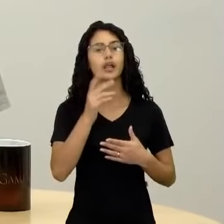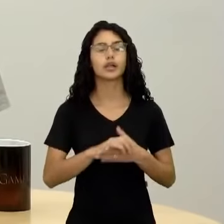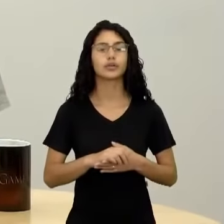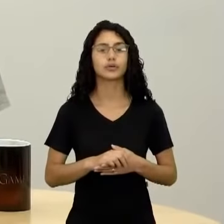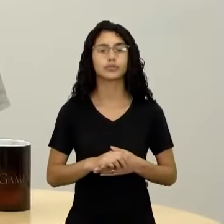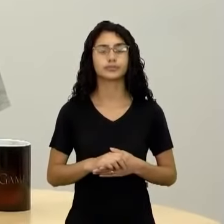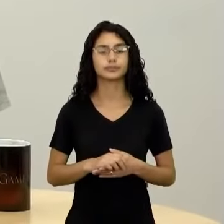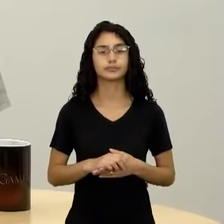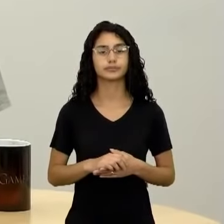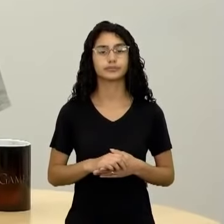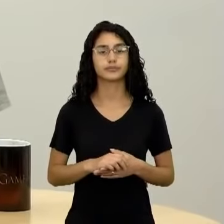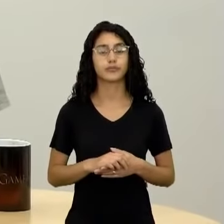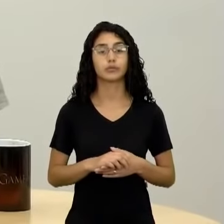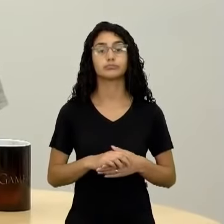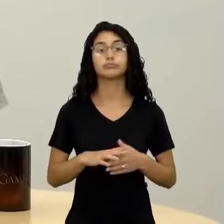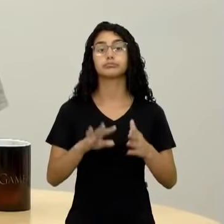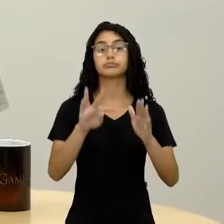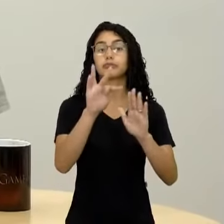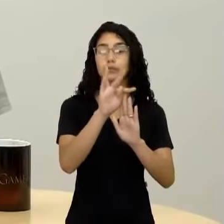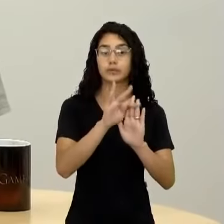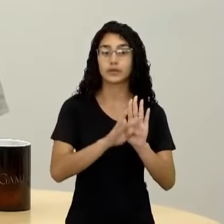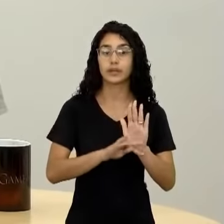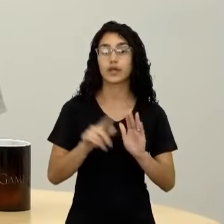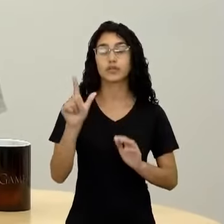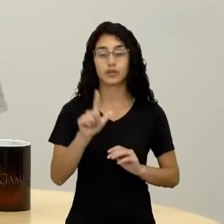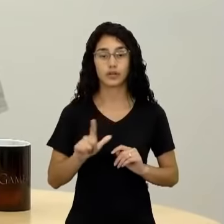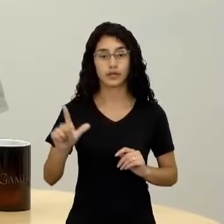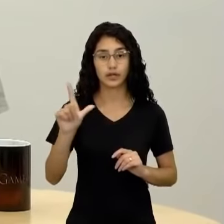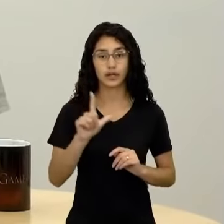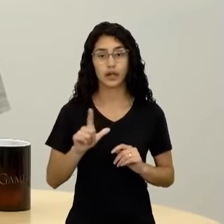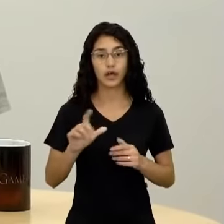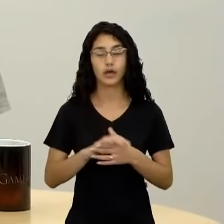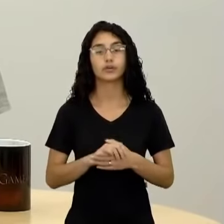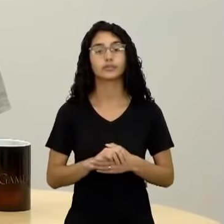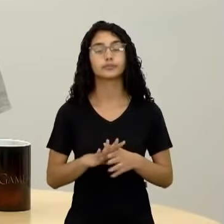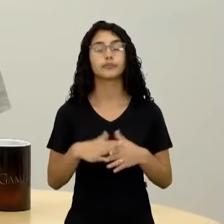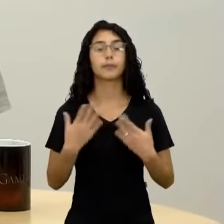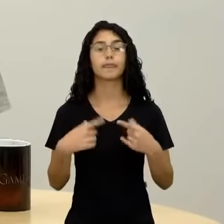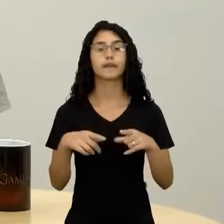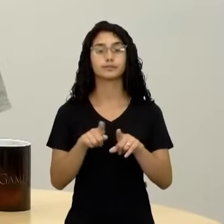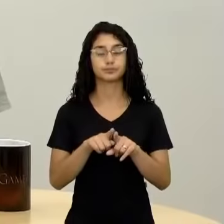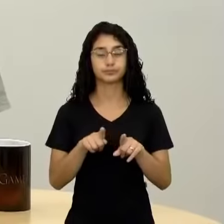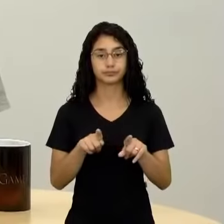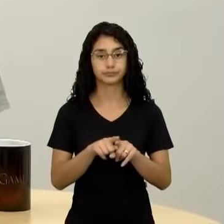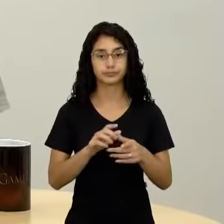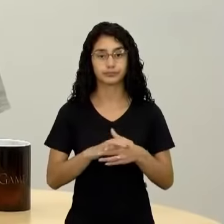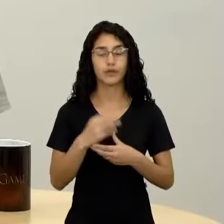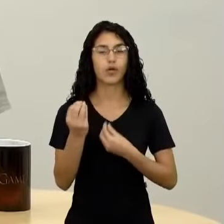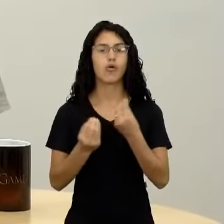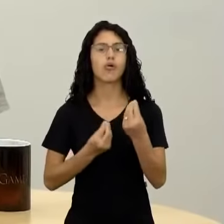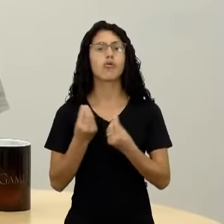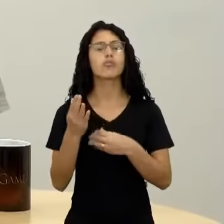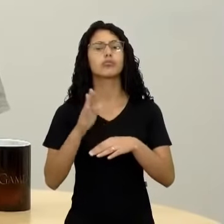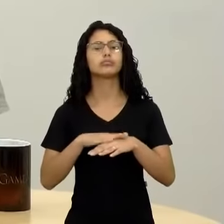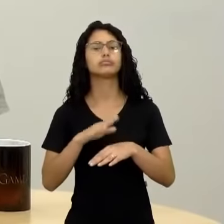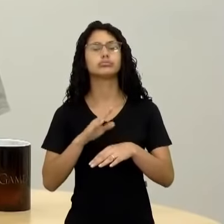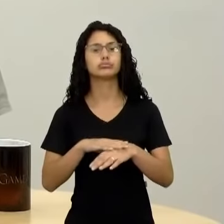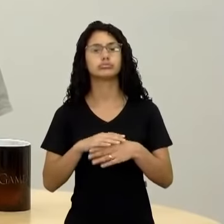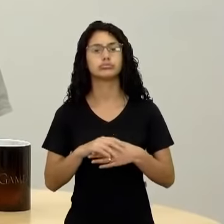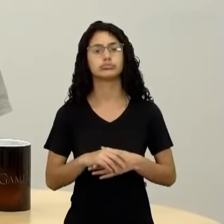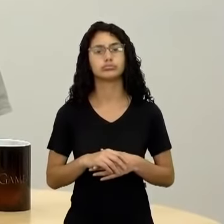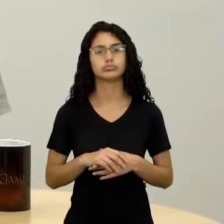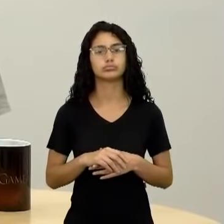da do texto literário né do texto literário E aí a gente está trabalhando desde como ele funciona as